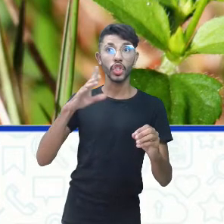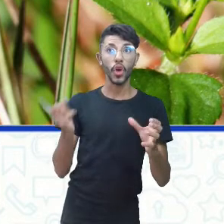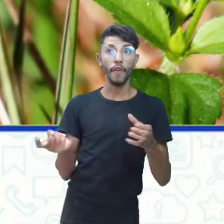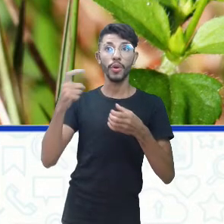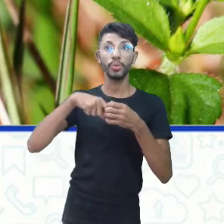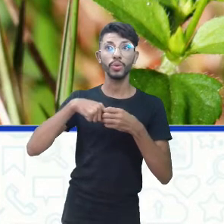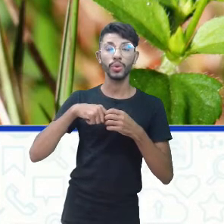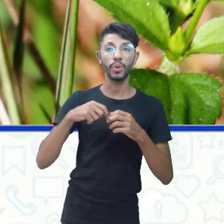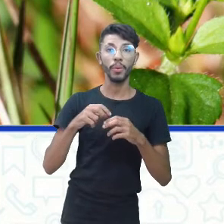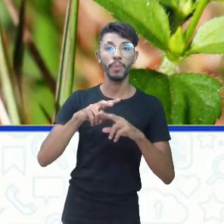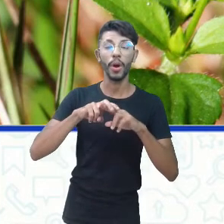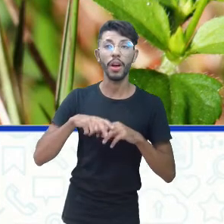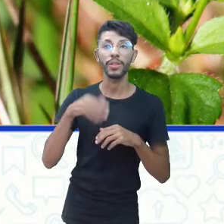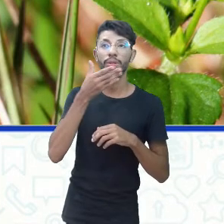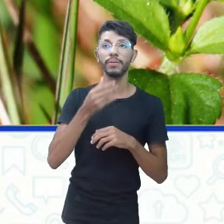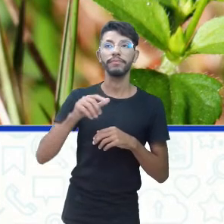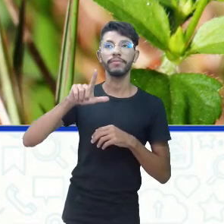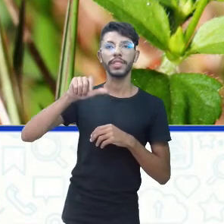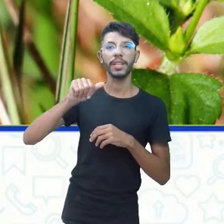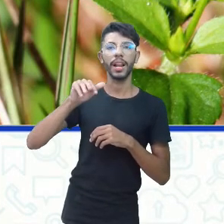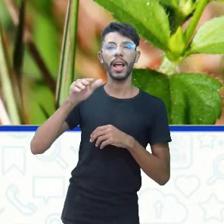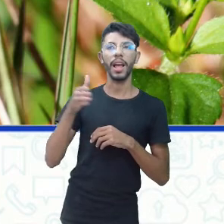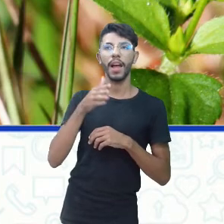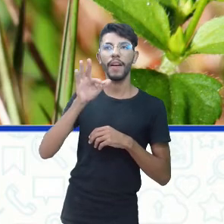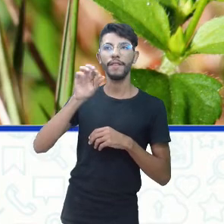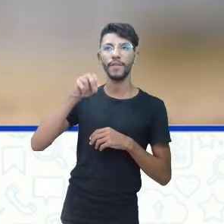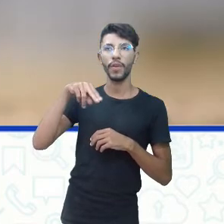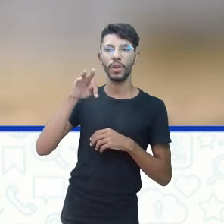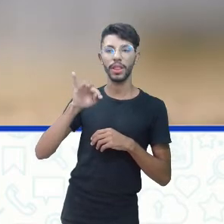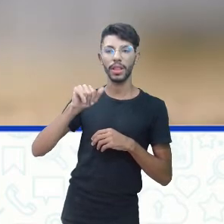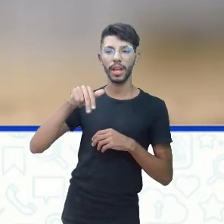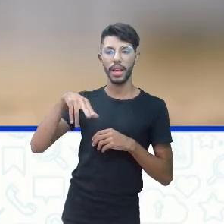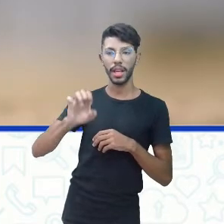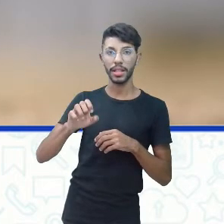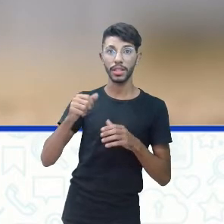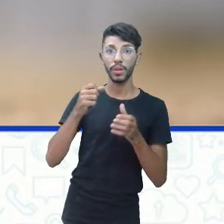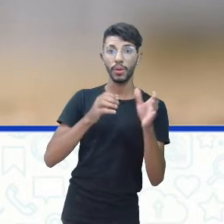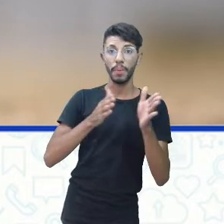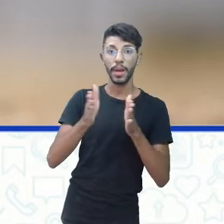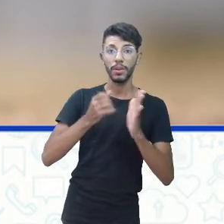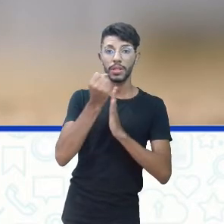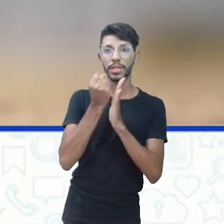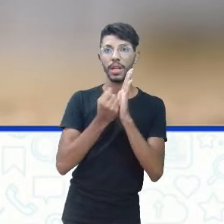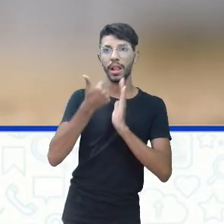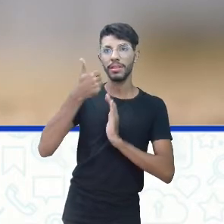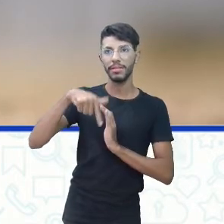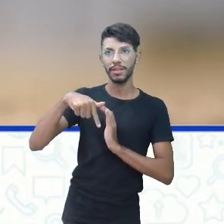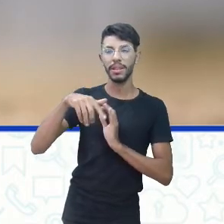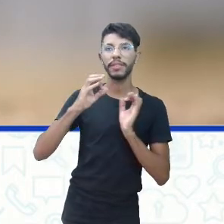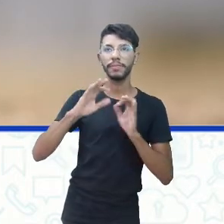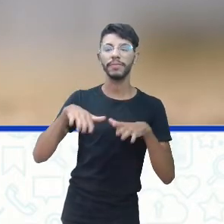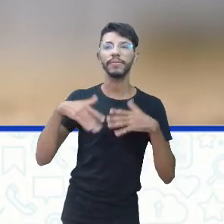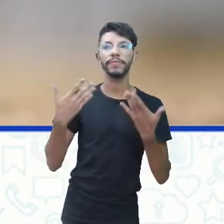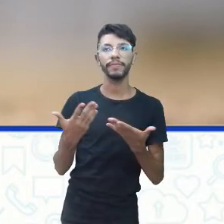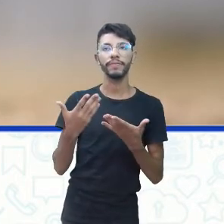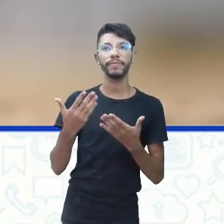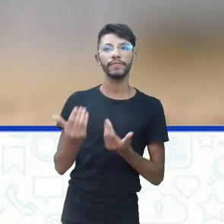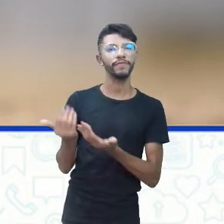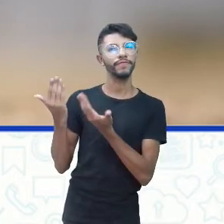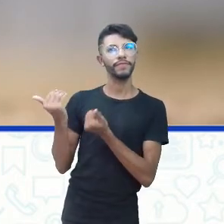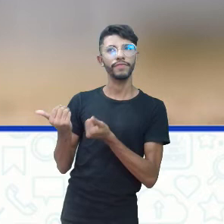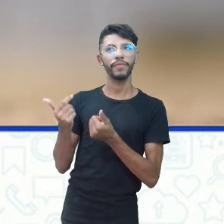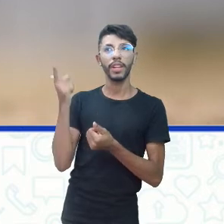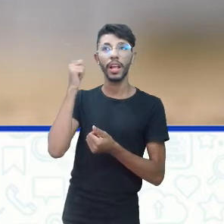XVII. Então, demorou, não é, um tempo assim, sem se falar em fábula. Esse jovem